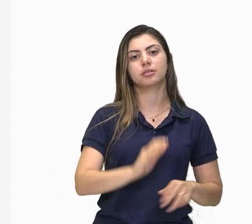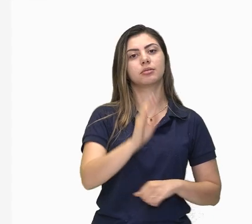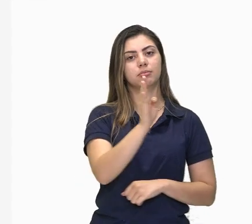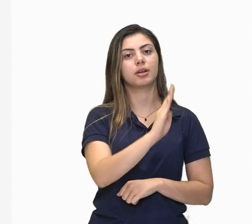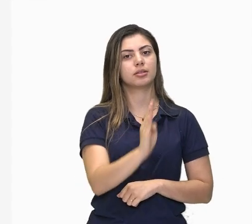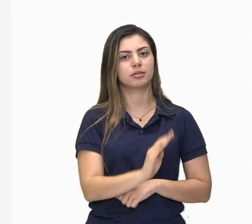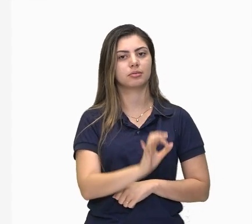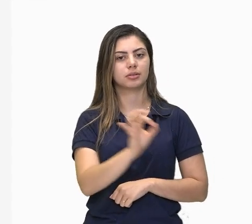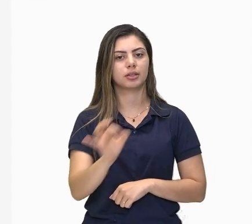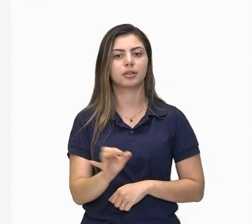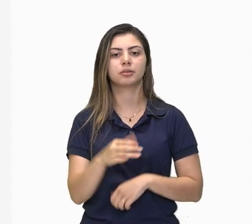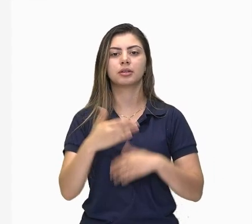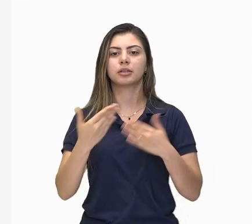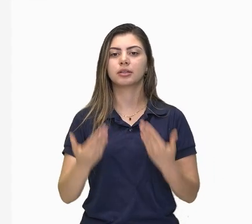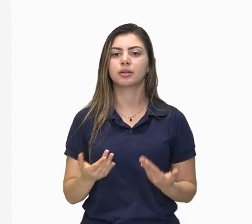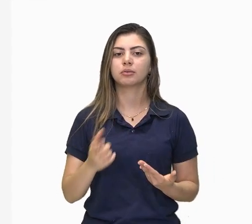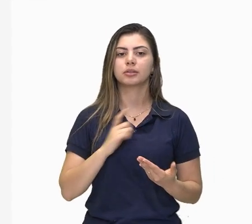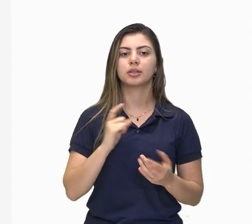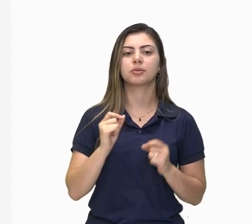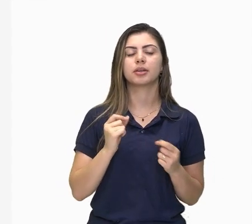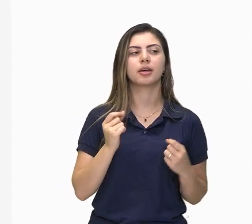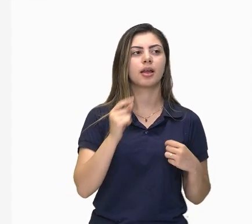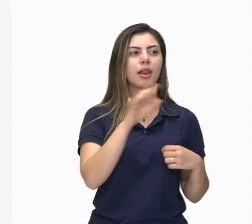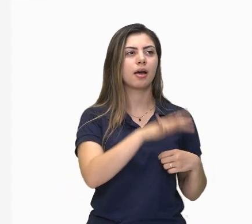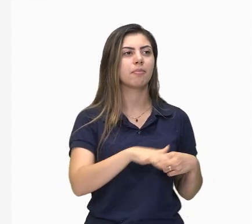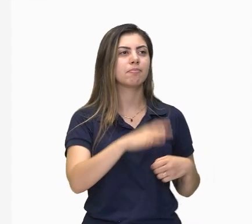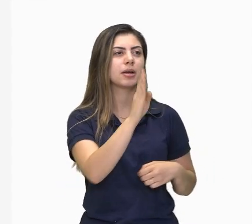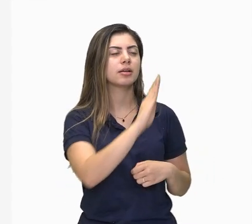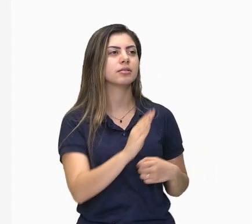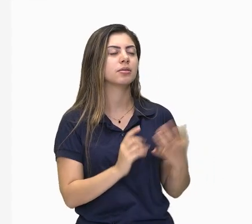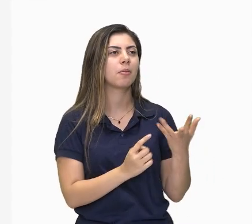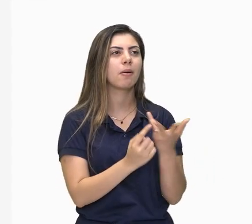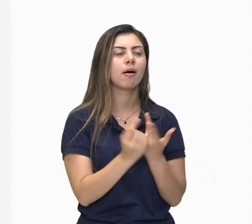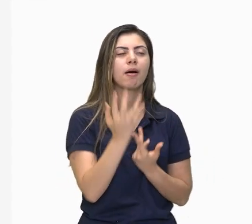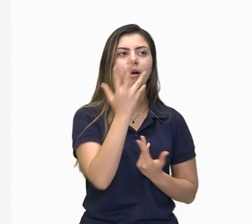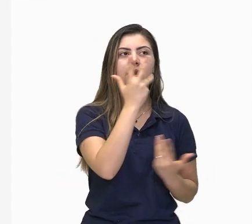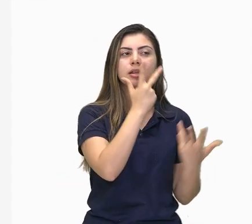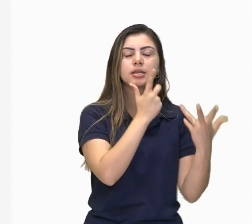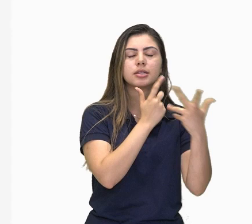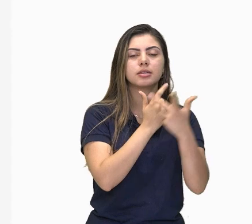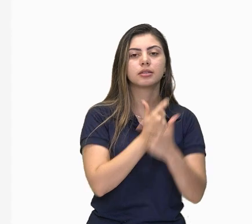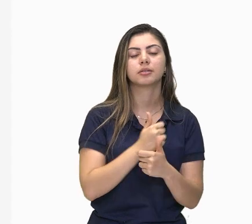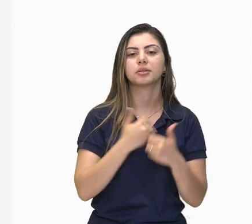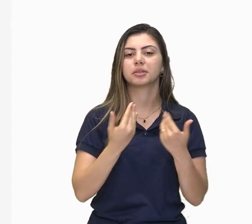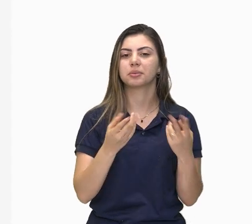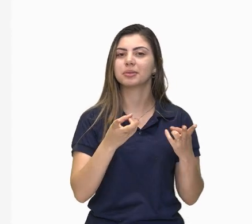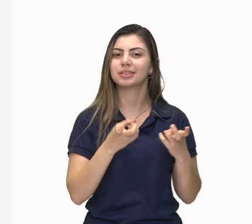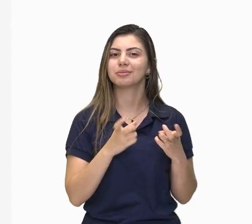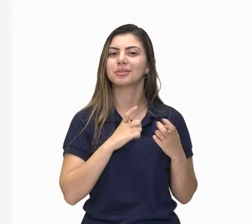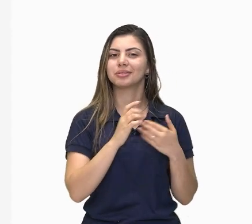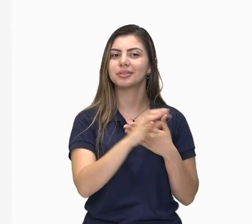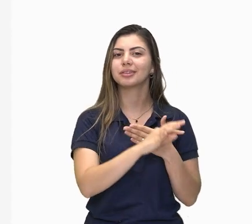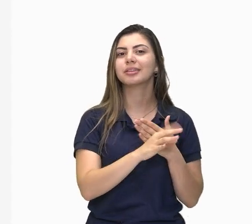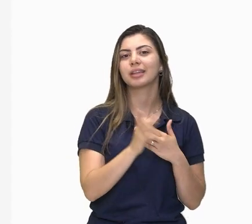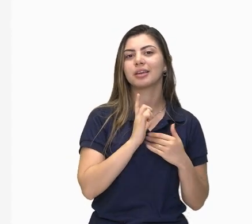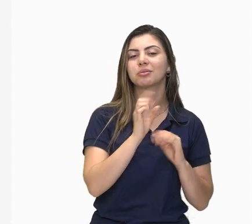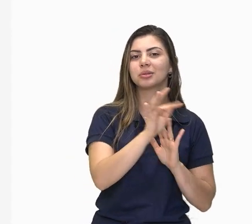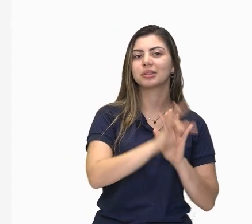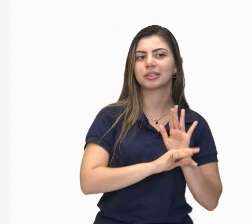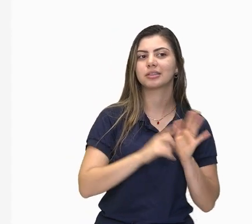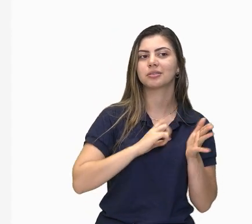dito, enfatizando seus encantos e belezas naturais. O texto todo fala a respeito disso. O texto de